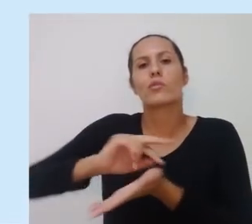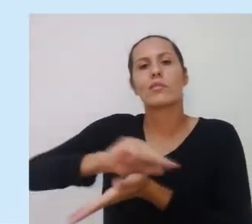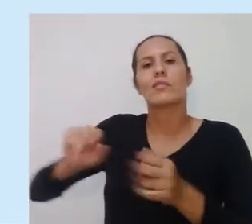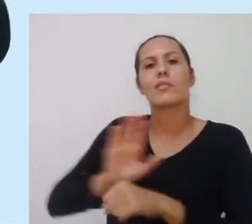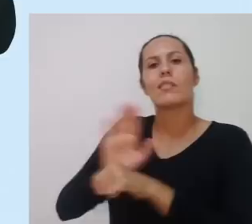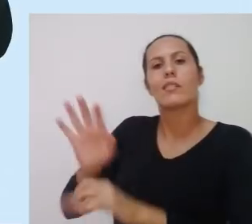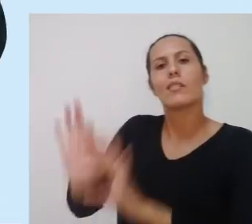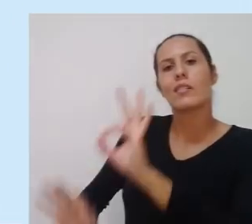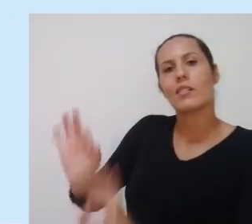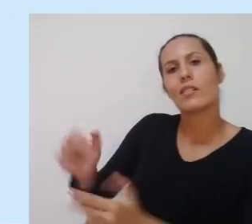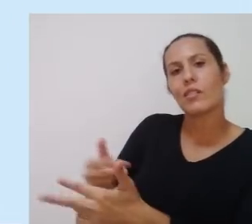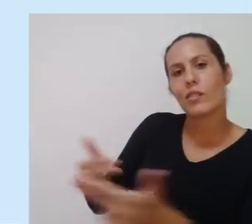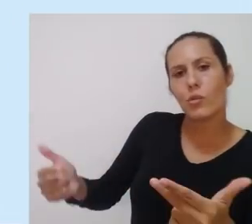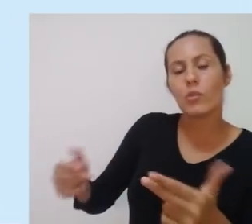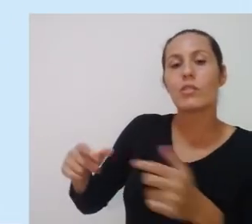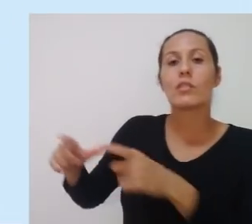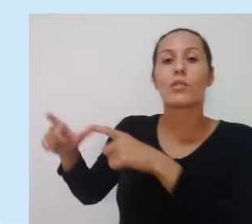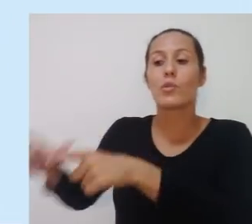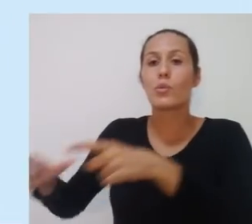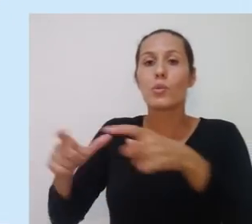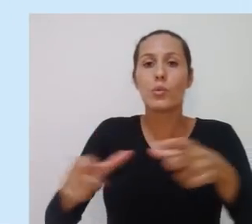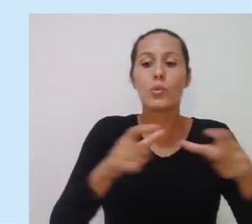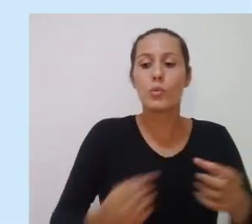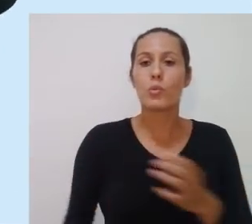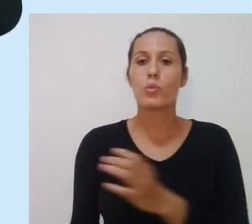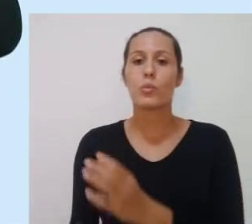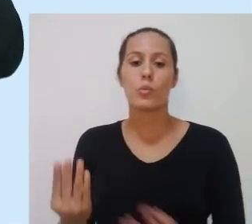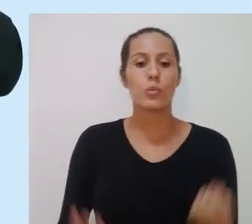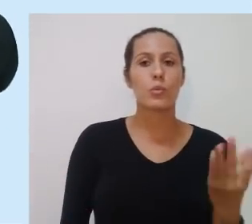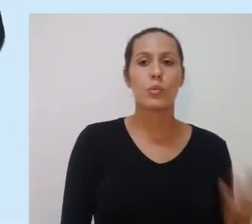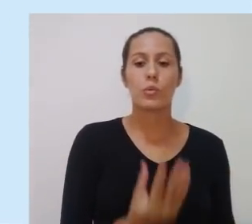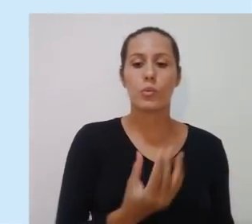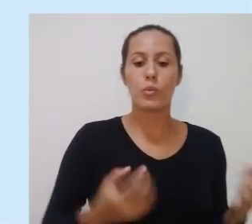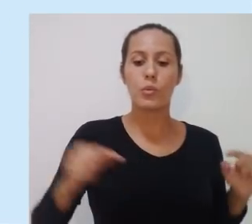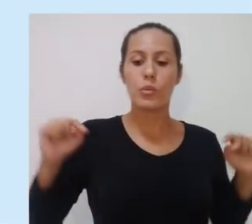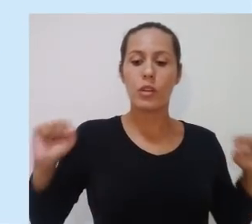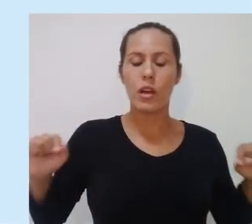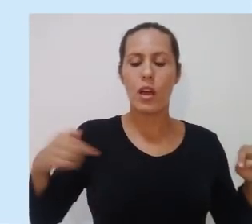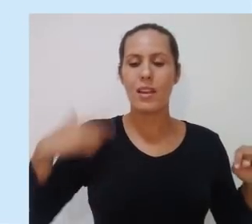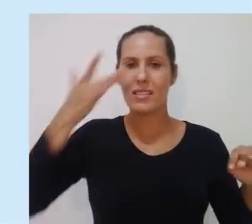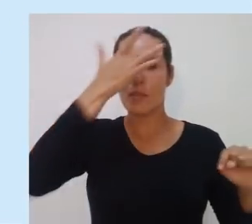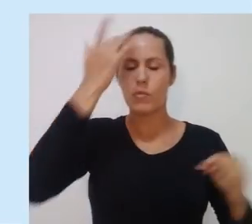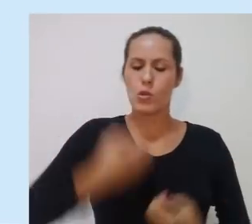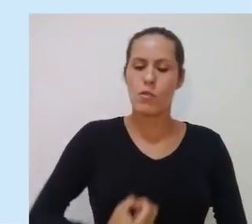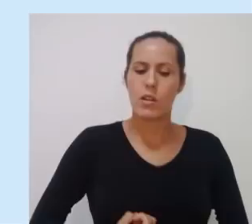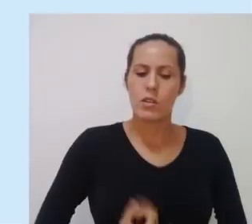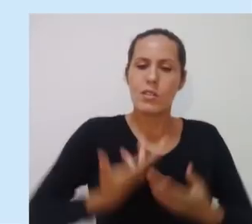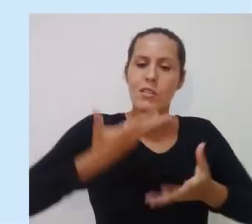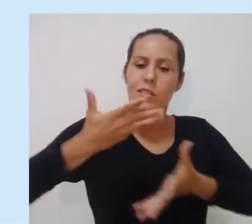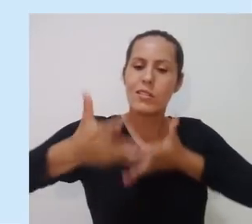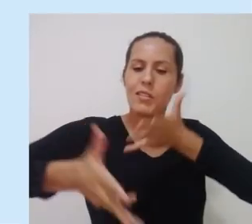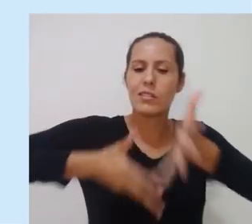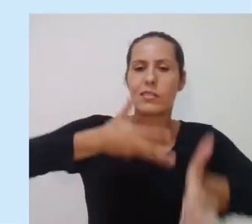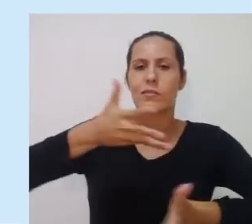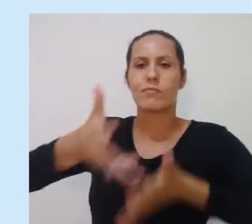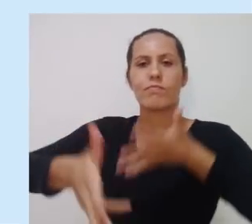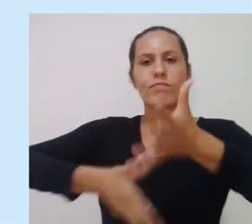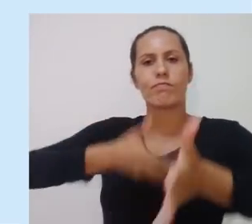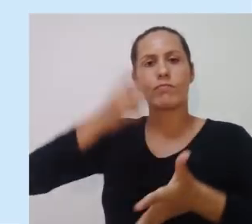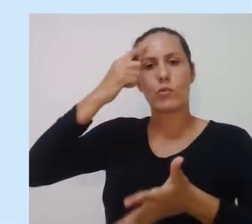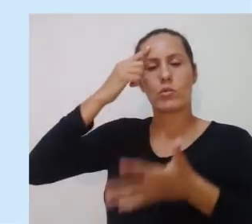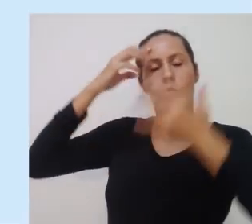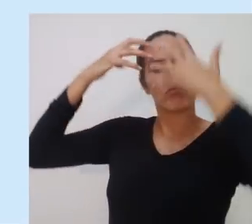saneamento básico, etc. E aí é justamente nessas batalhas de slam que essas pessoas vão